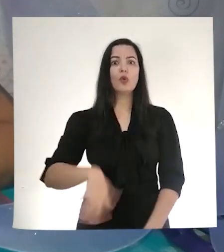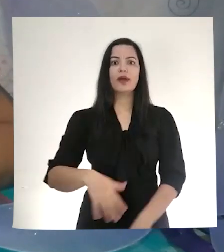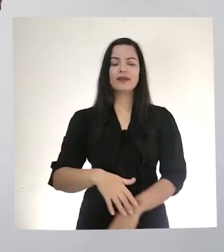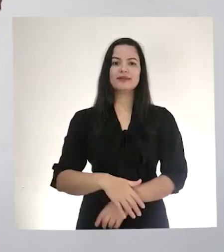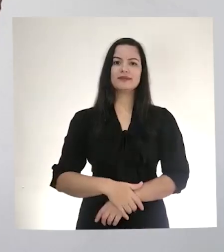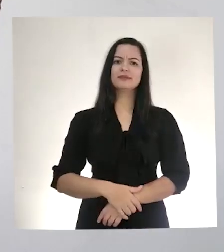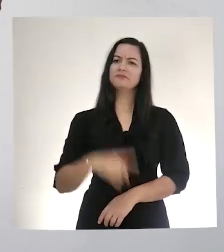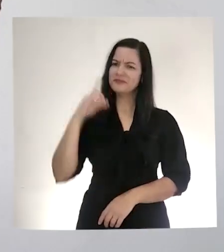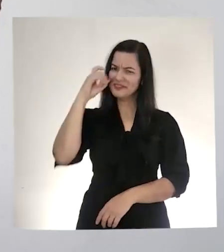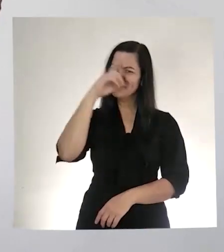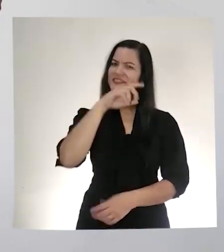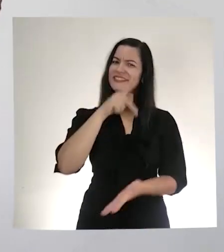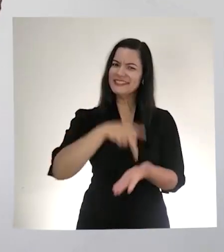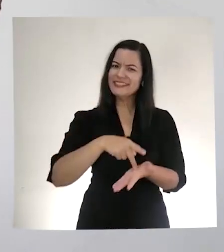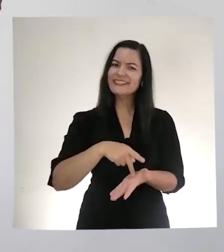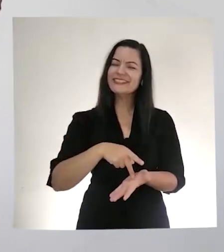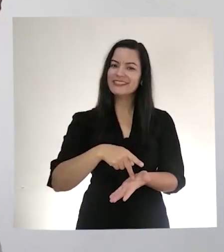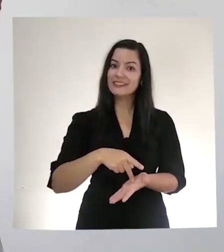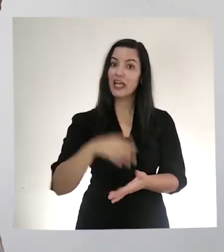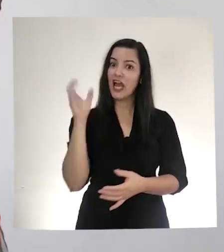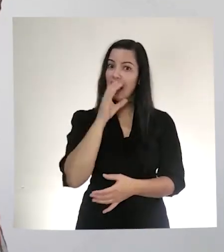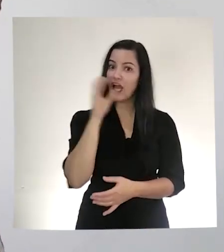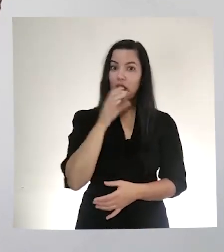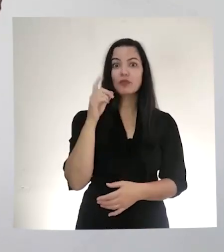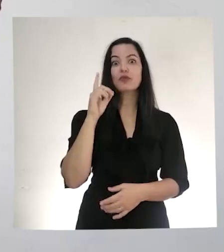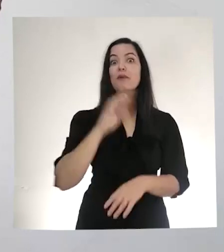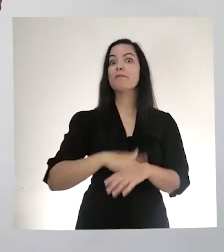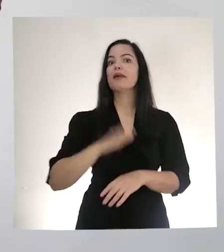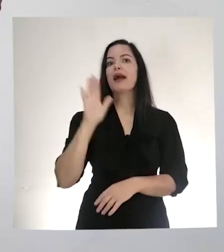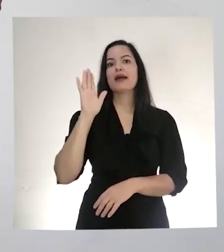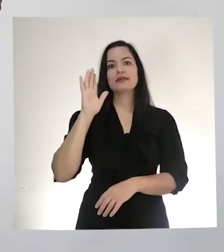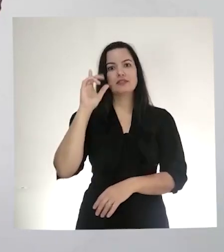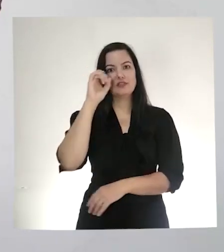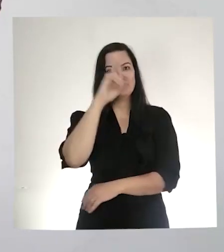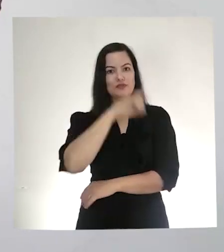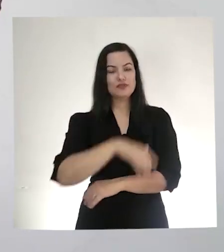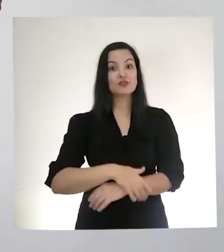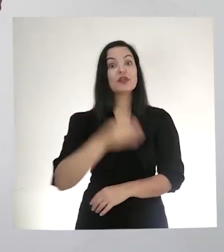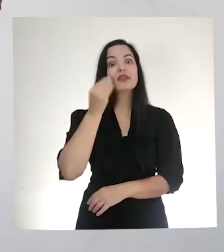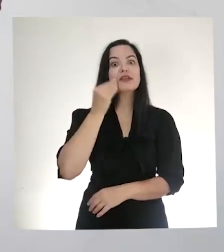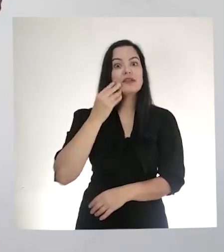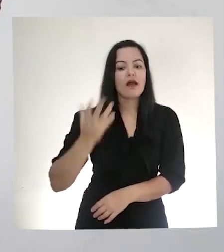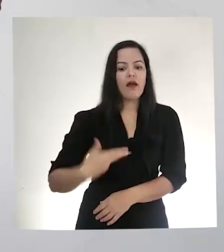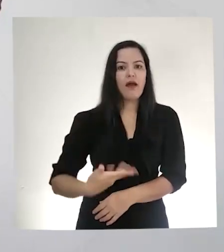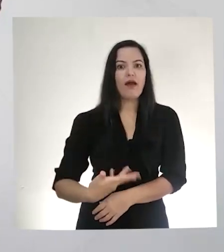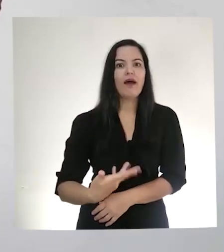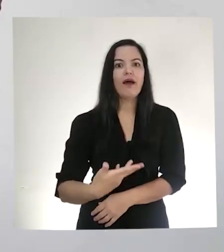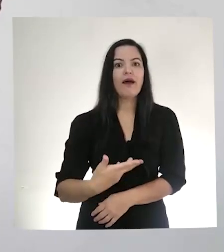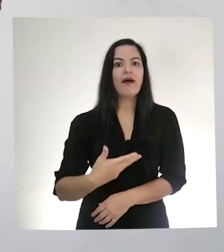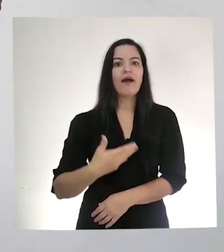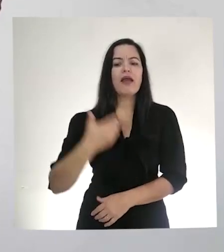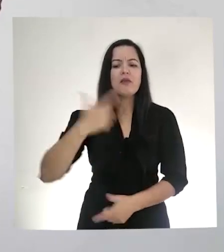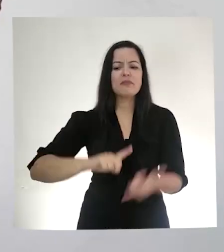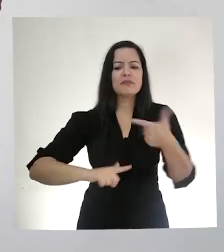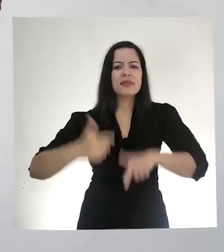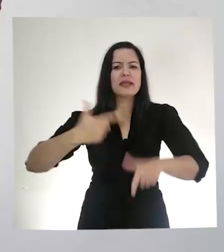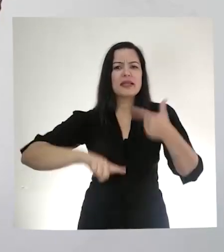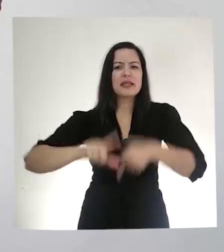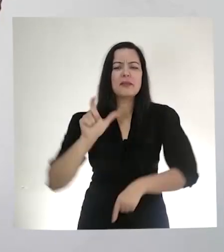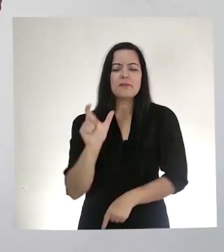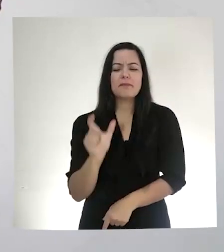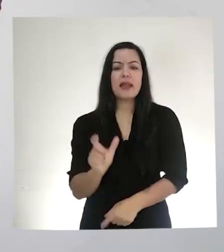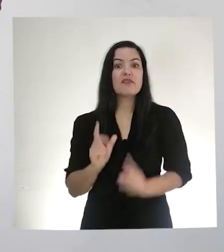Uau! Difícil, né? Tenta acelerar. Repete essas mesmas